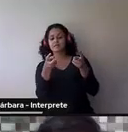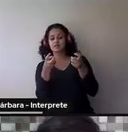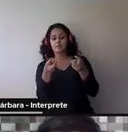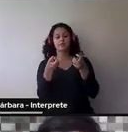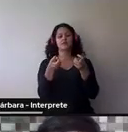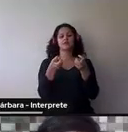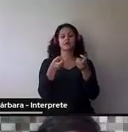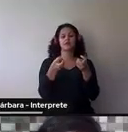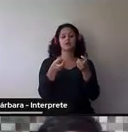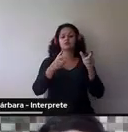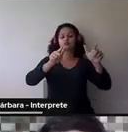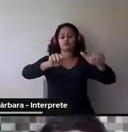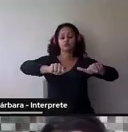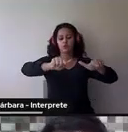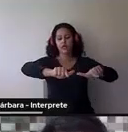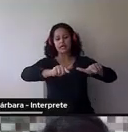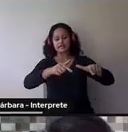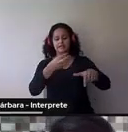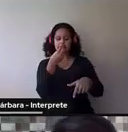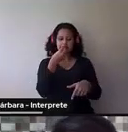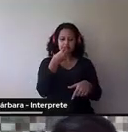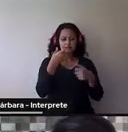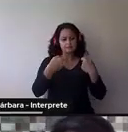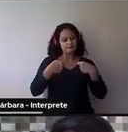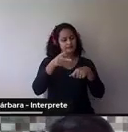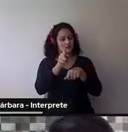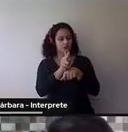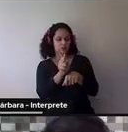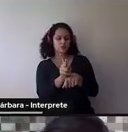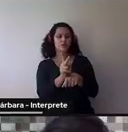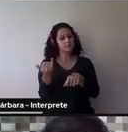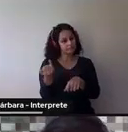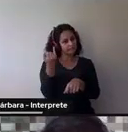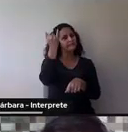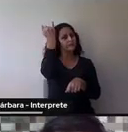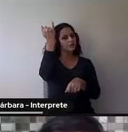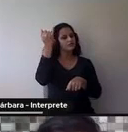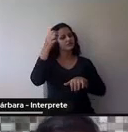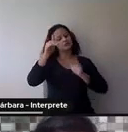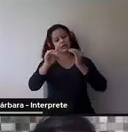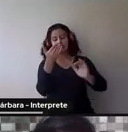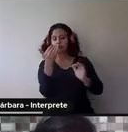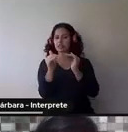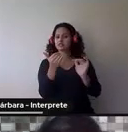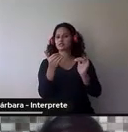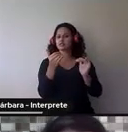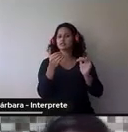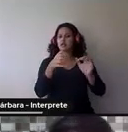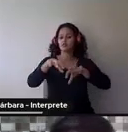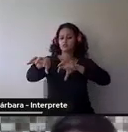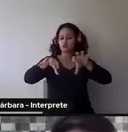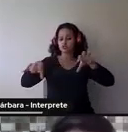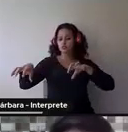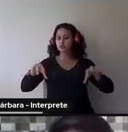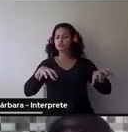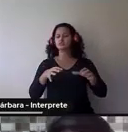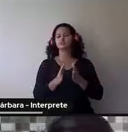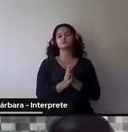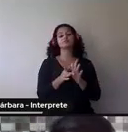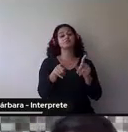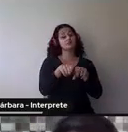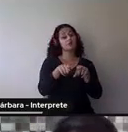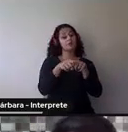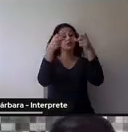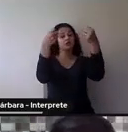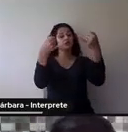importantes, no caso, para analisar a distribuição dos organismos. explicação sobre os processos da